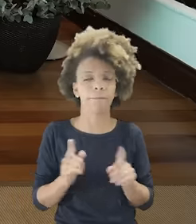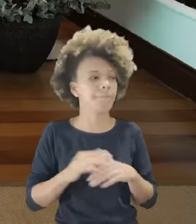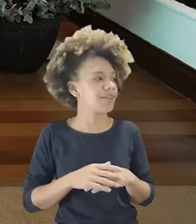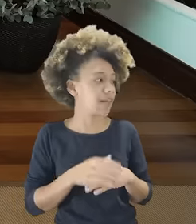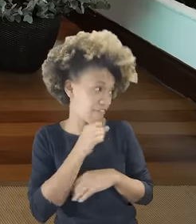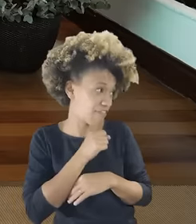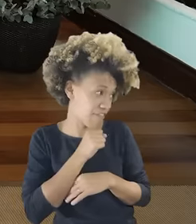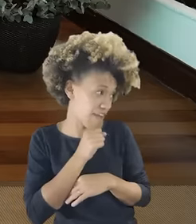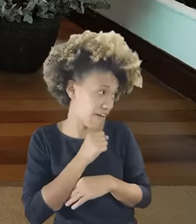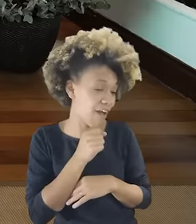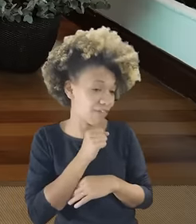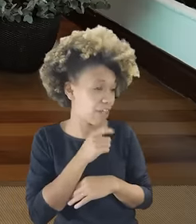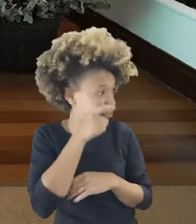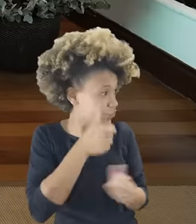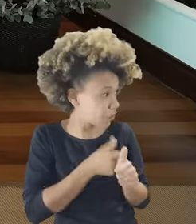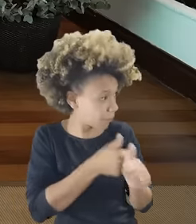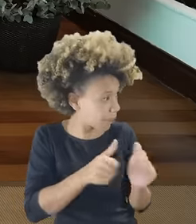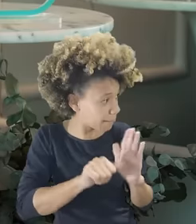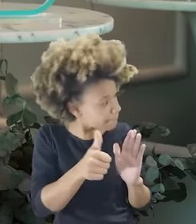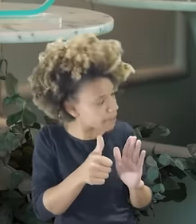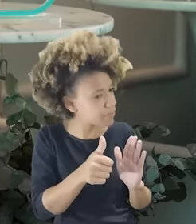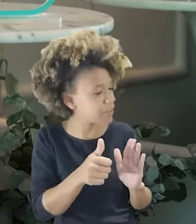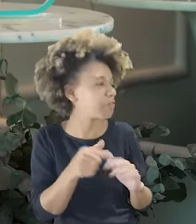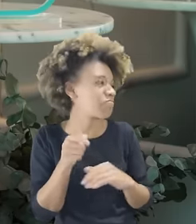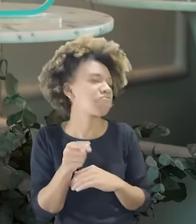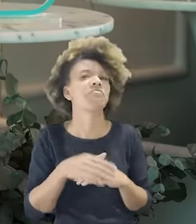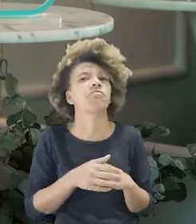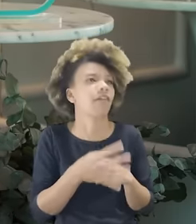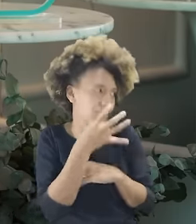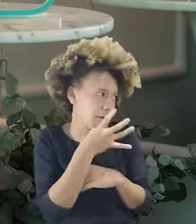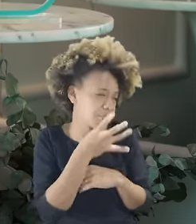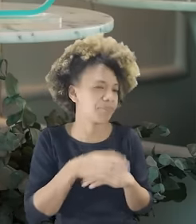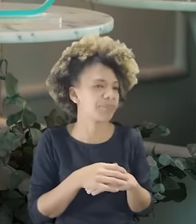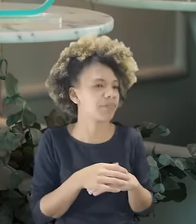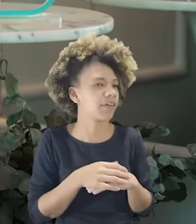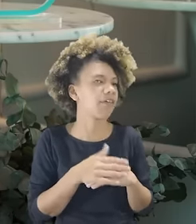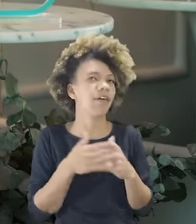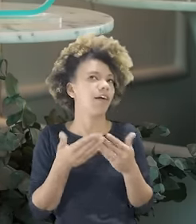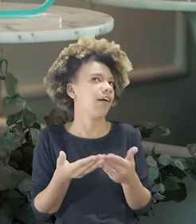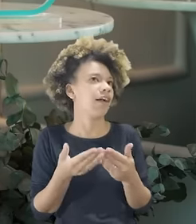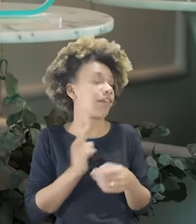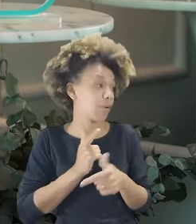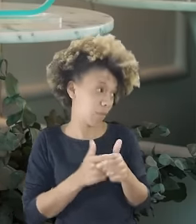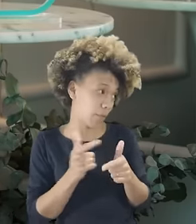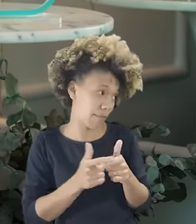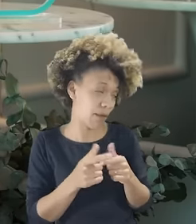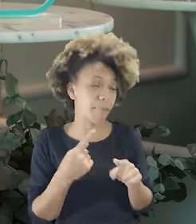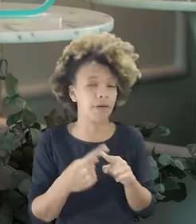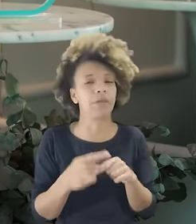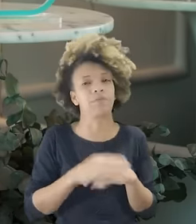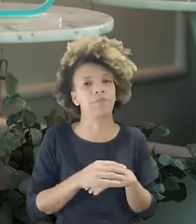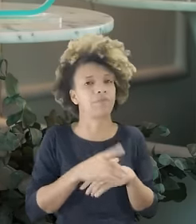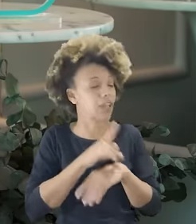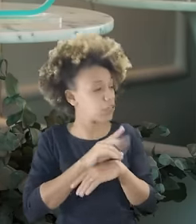né a velha a velha que te acompanha a primeira vez a fã ela vai ela vai ter um problema